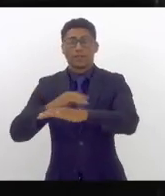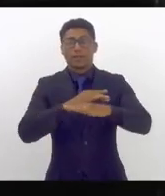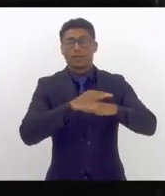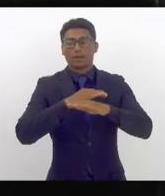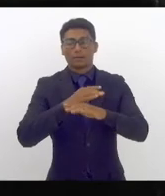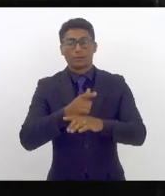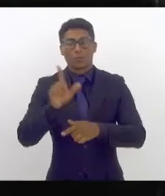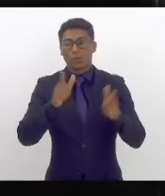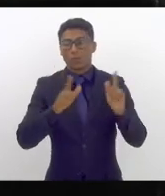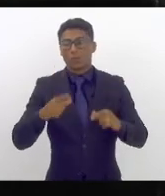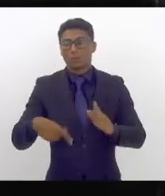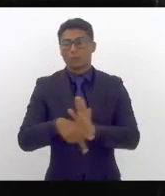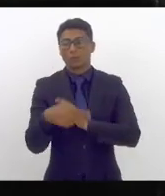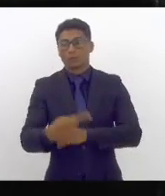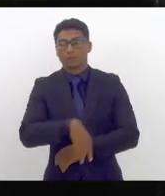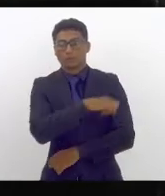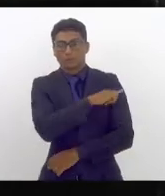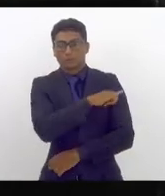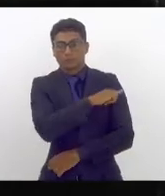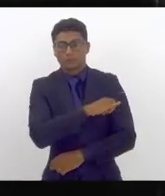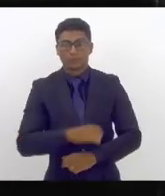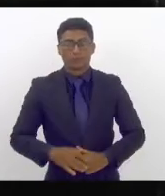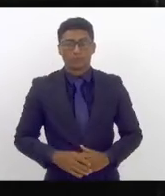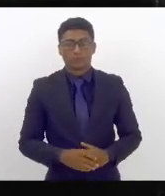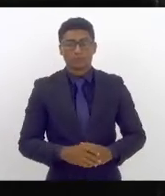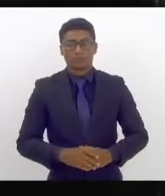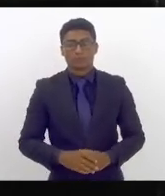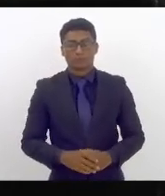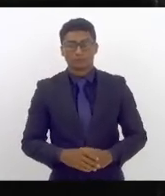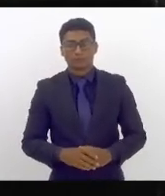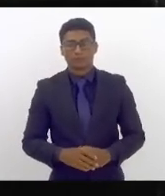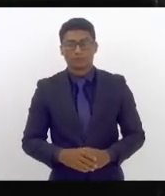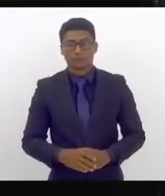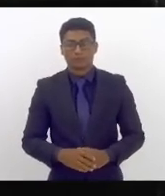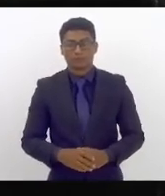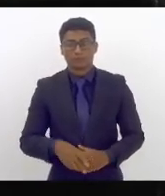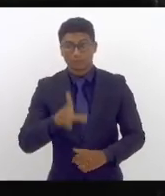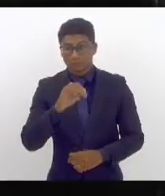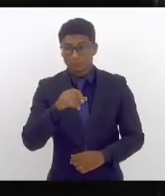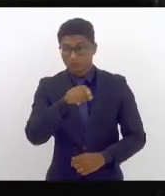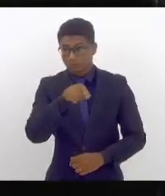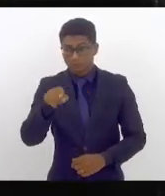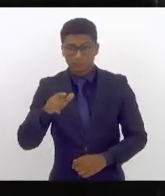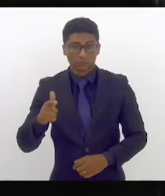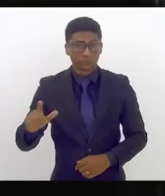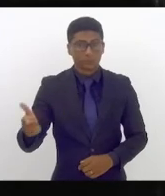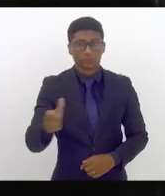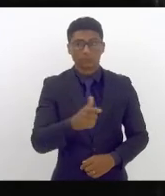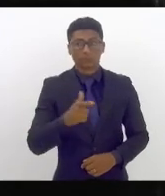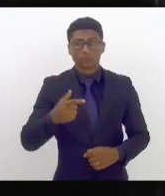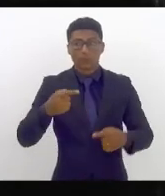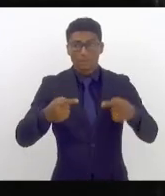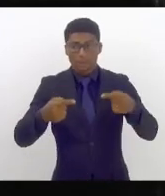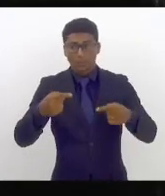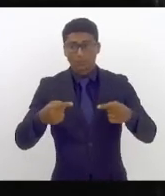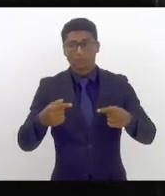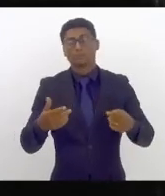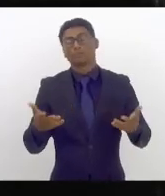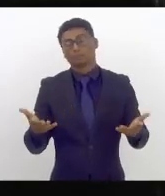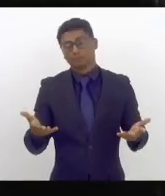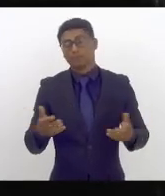do nosso Estado do Rio de Janeiro que ainda não estabeleceram essa política Municipal